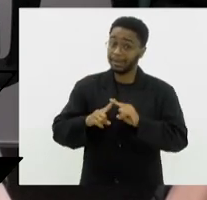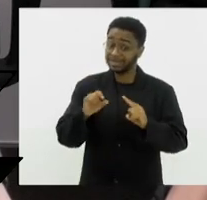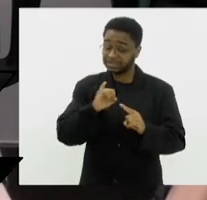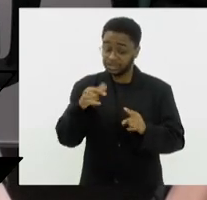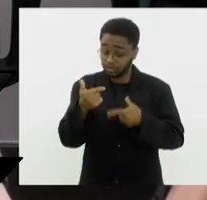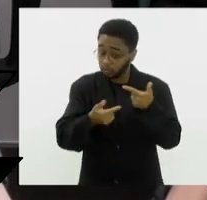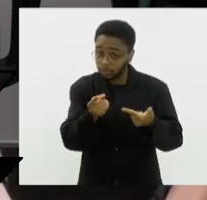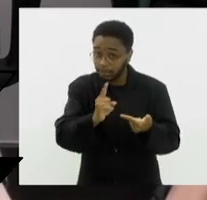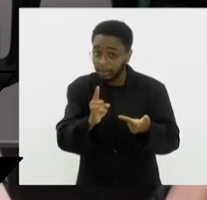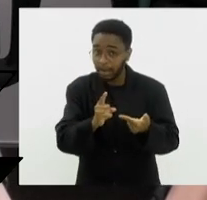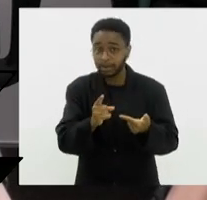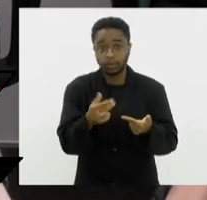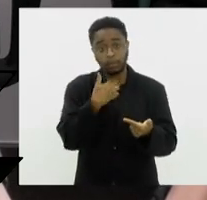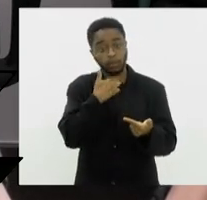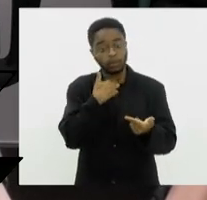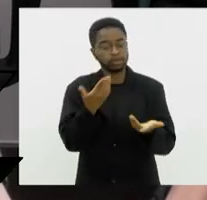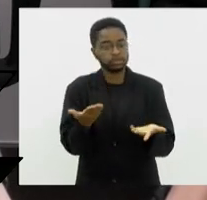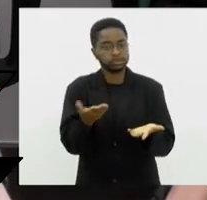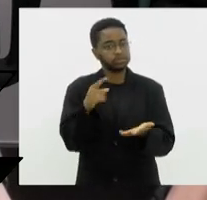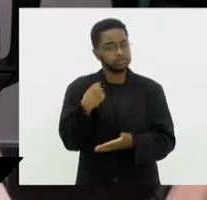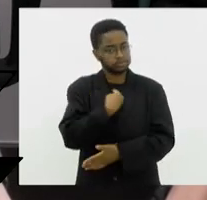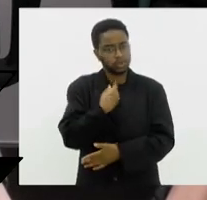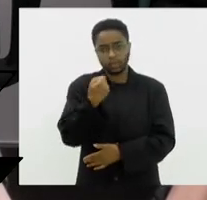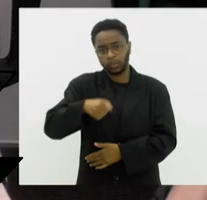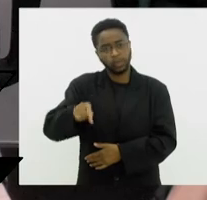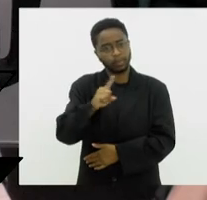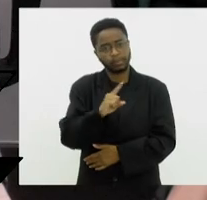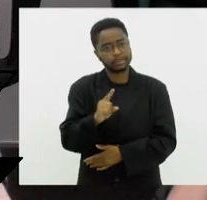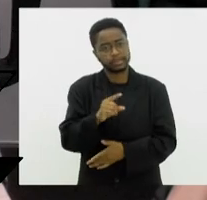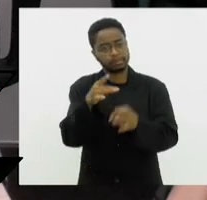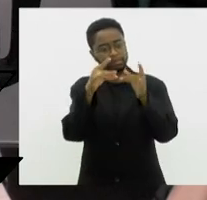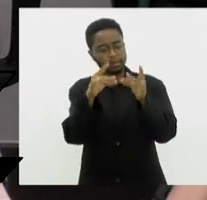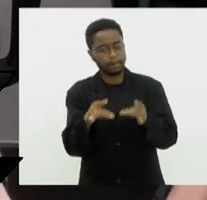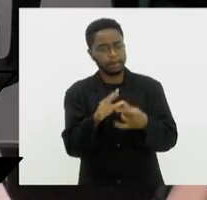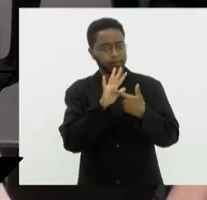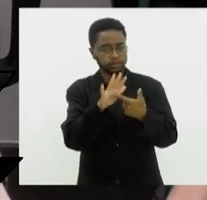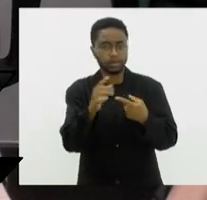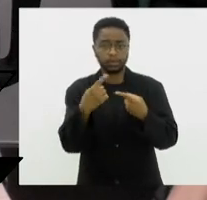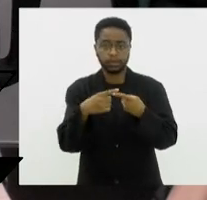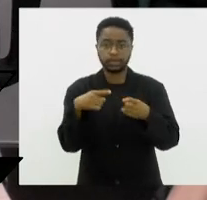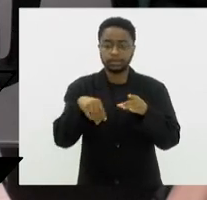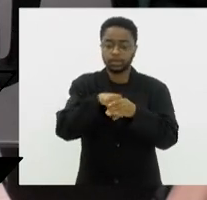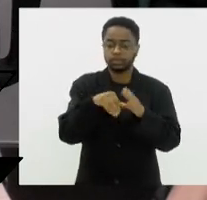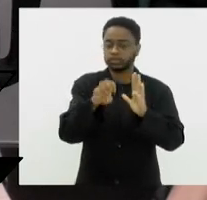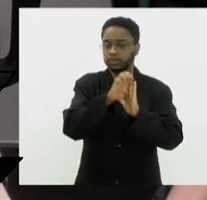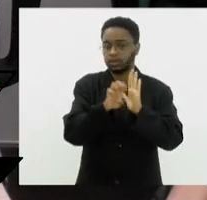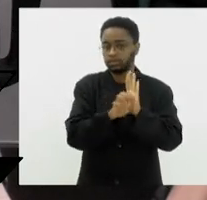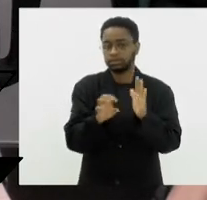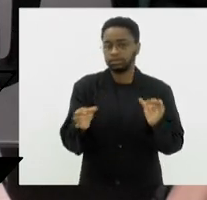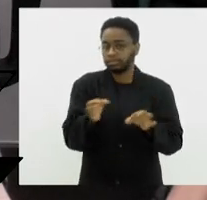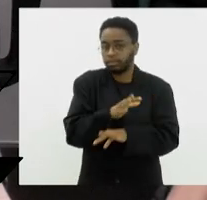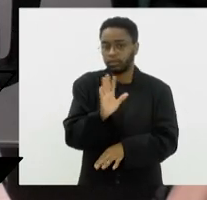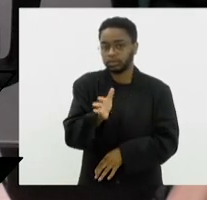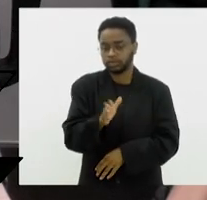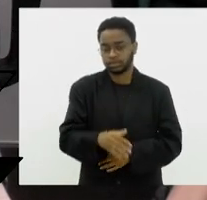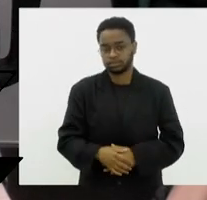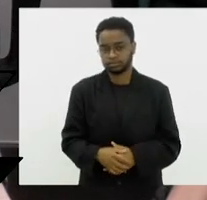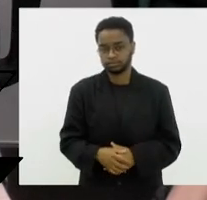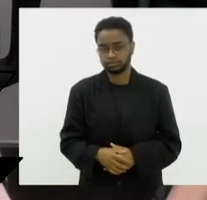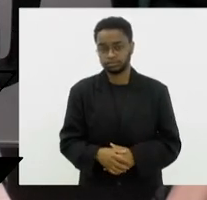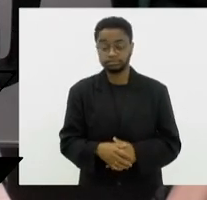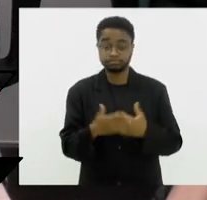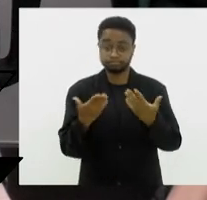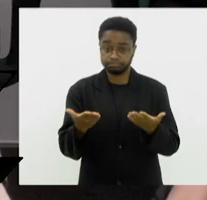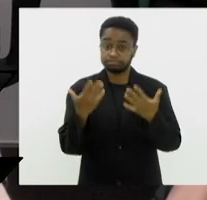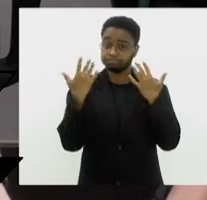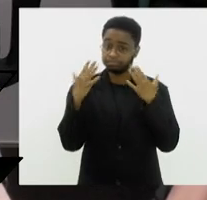ele já sabe disso. Não precisamos nós dizer, porque está no Estatuto de Desarmamento. Então, eu louvo o